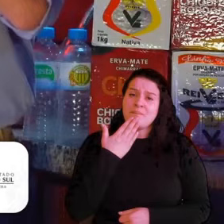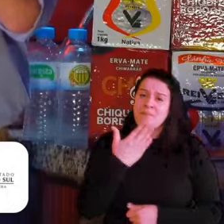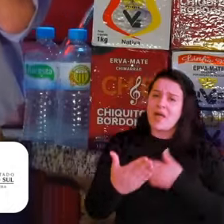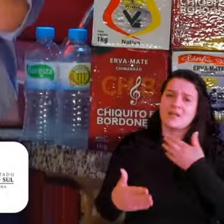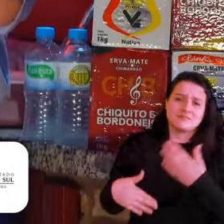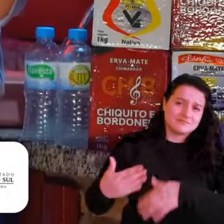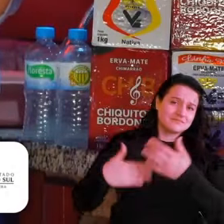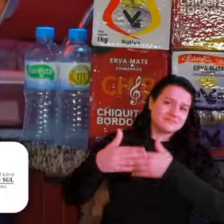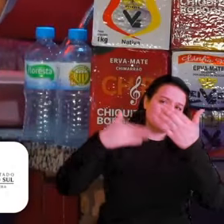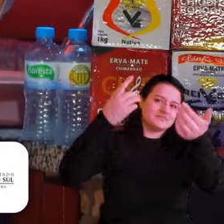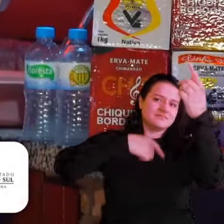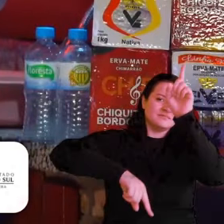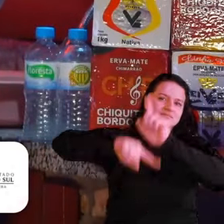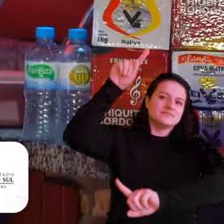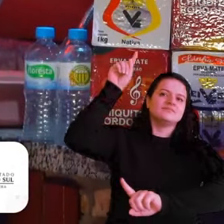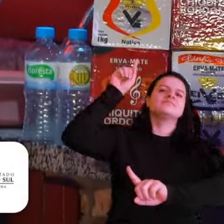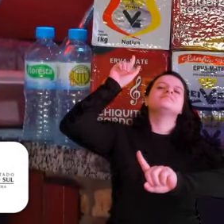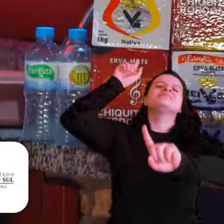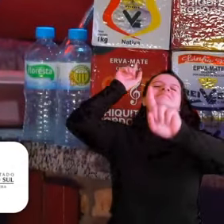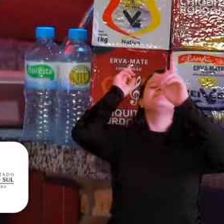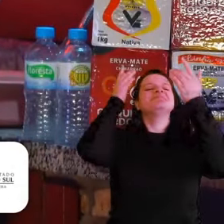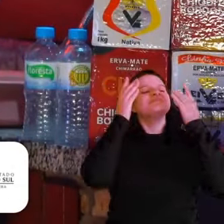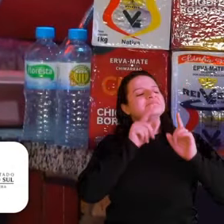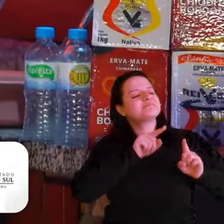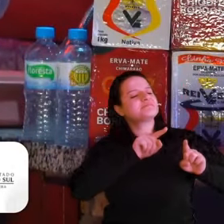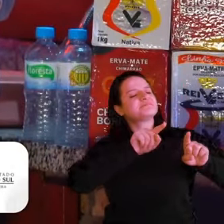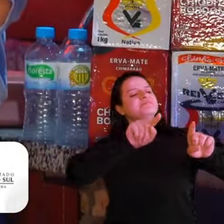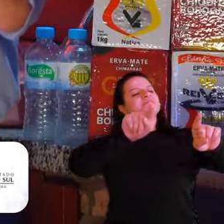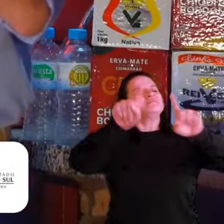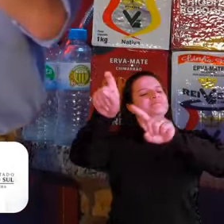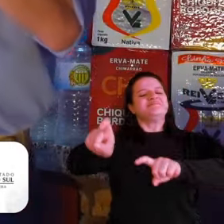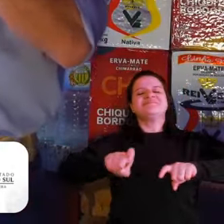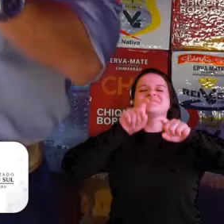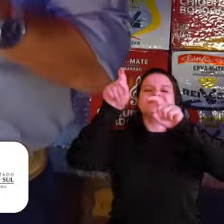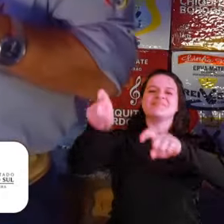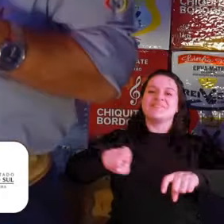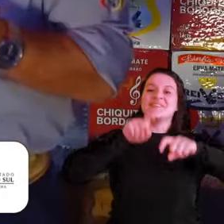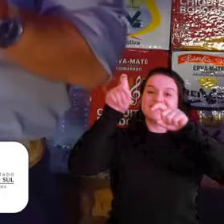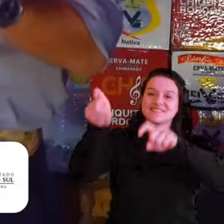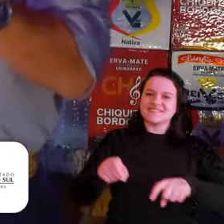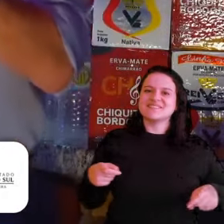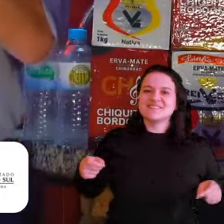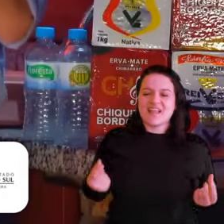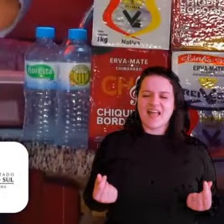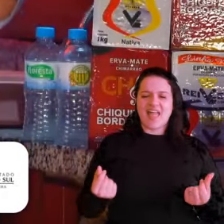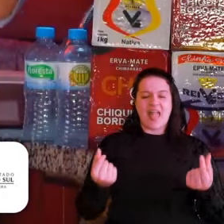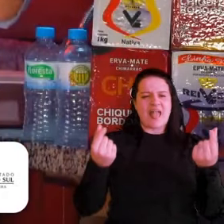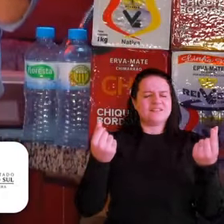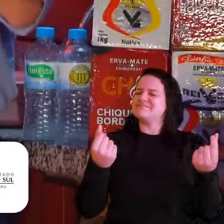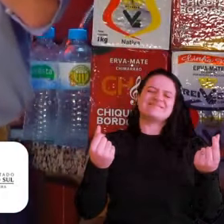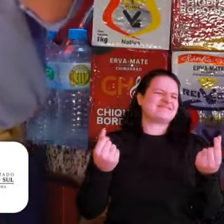de ferro a ferro. A lança e ronco de berro, defendemos esse chão. É